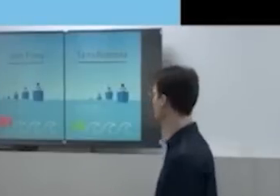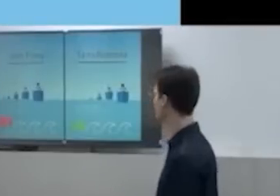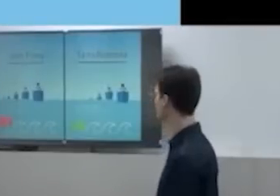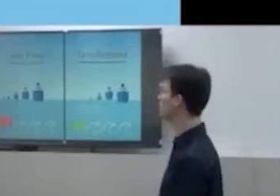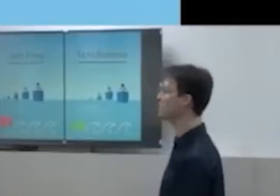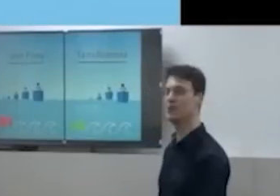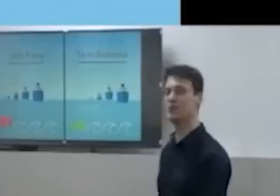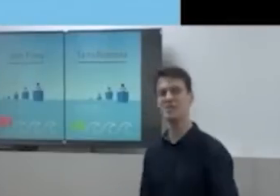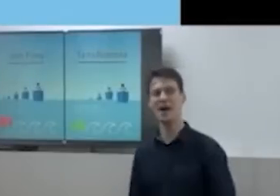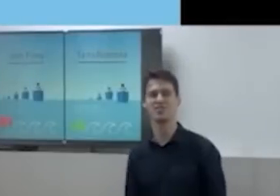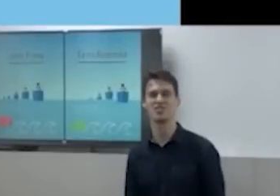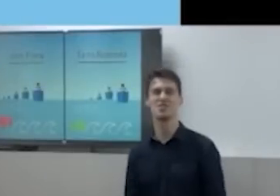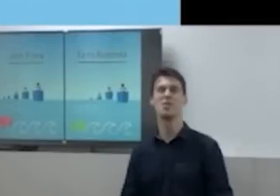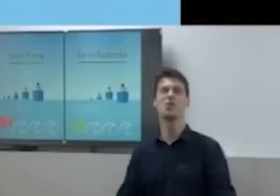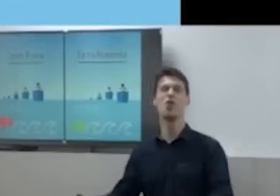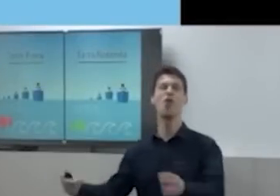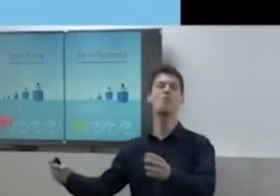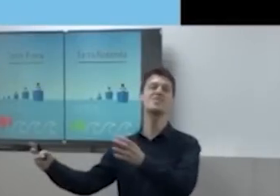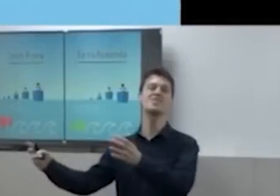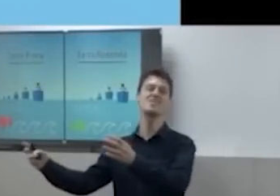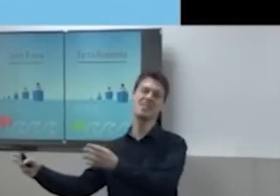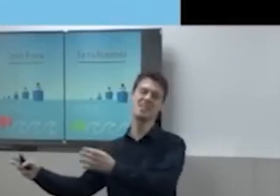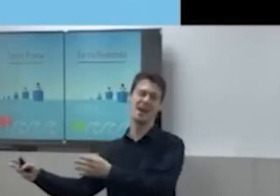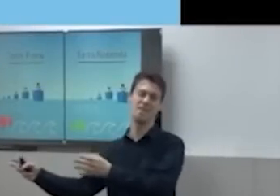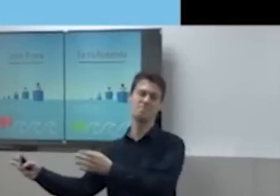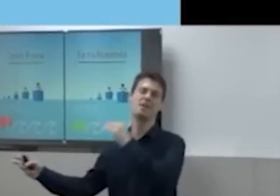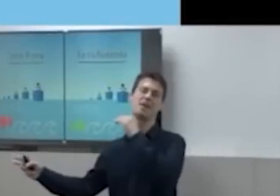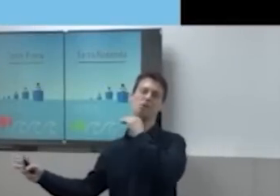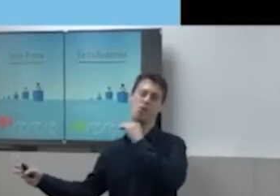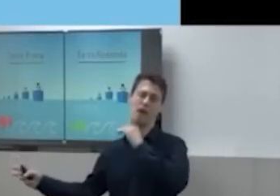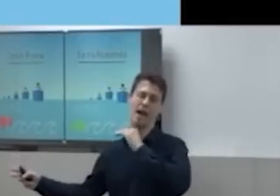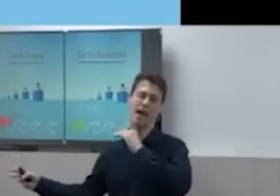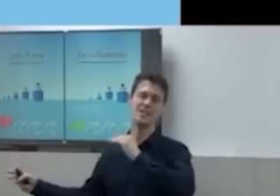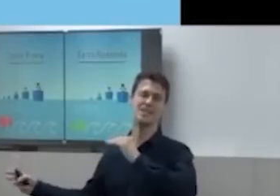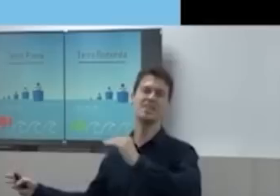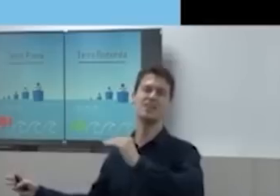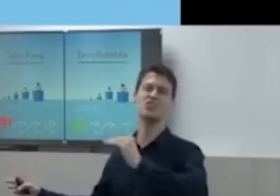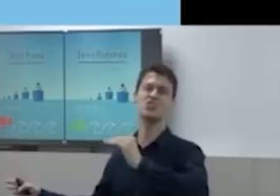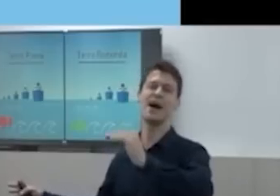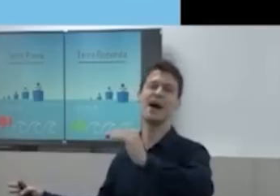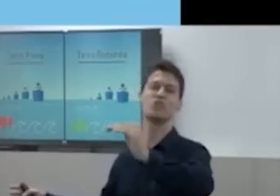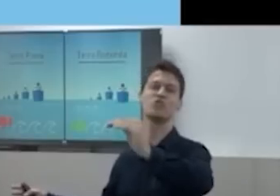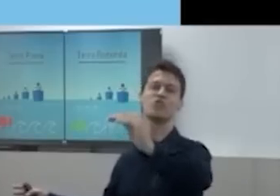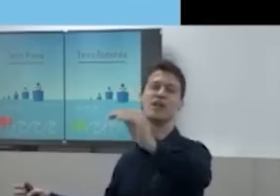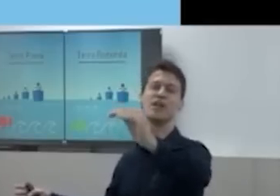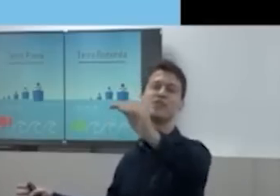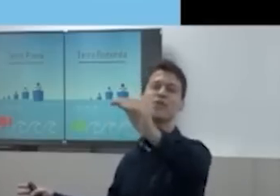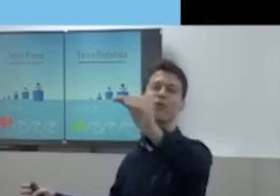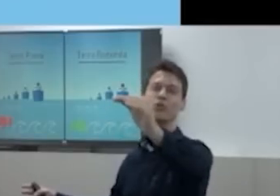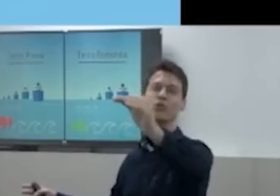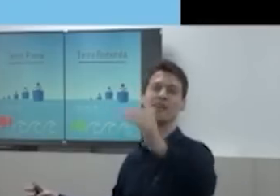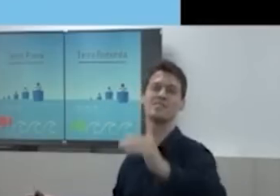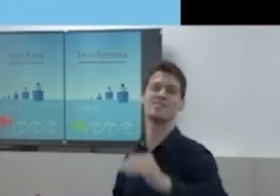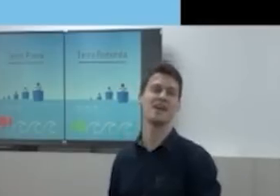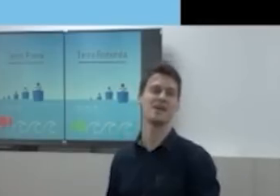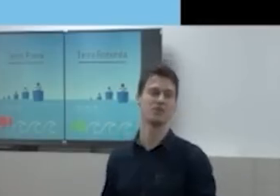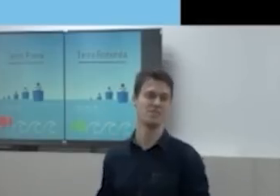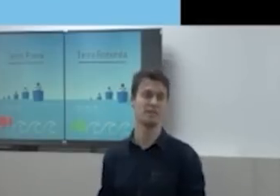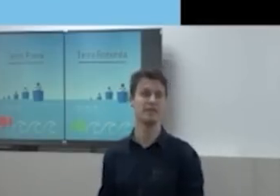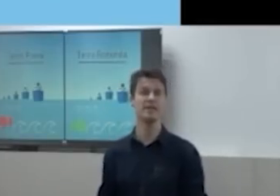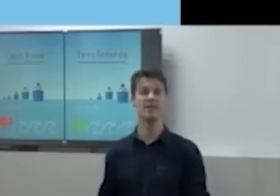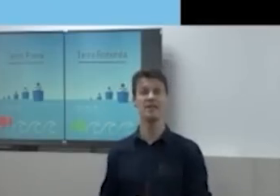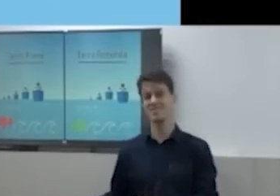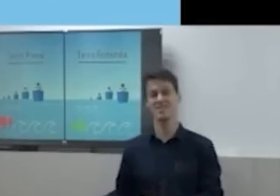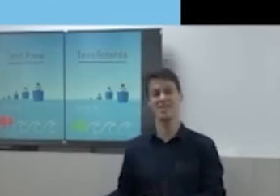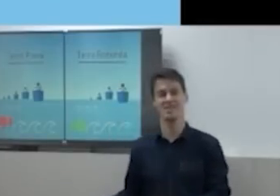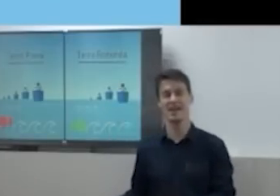Eu trouxe para vocês duas imagens. Como seria a ida de um barco, de um navio a alto mar, se a